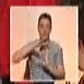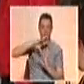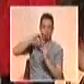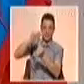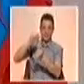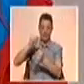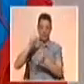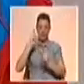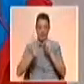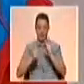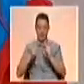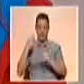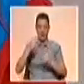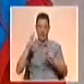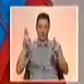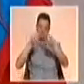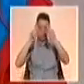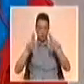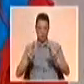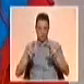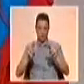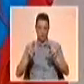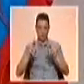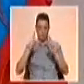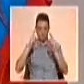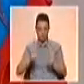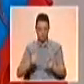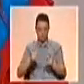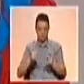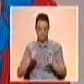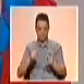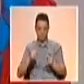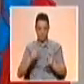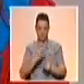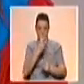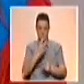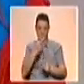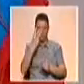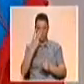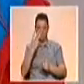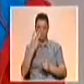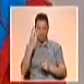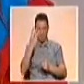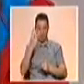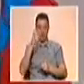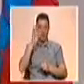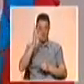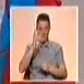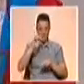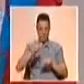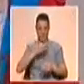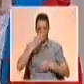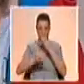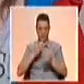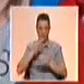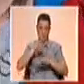do Planeta é um evento internacional que foi lançado pela WWF, portanto, uma ONG internacional. Já aqui falámos dela hoje a propósito